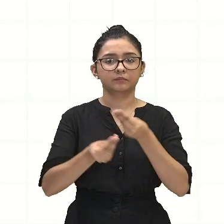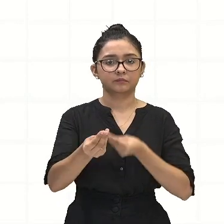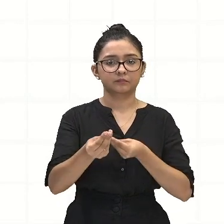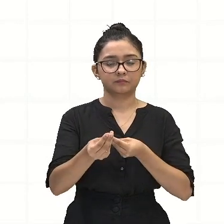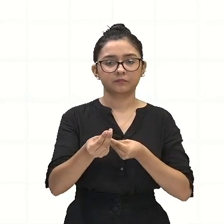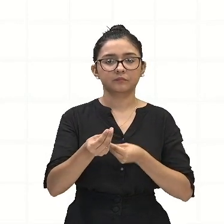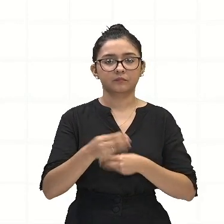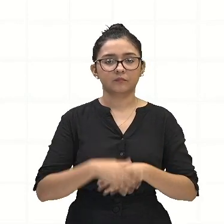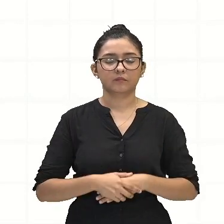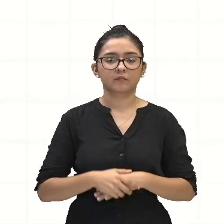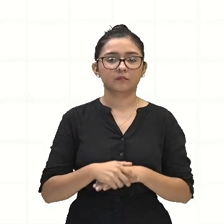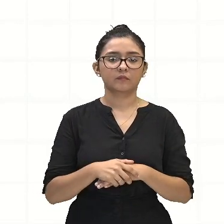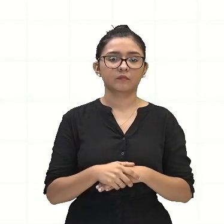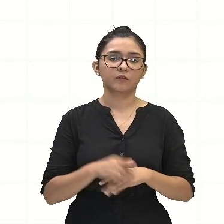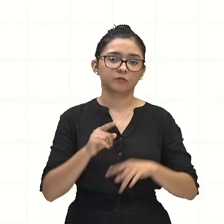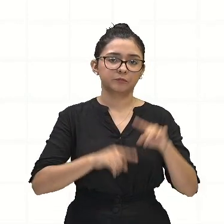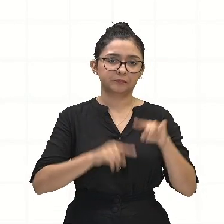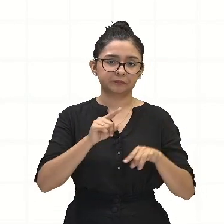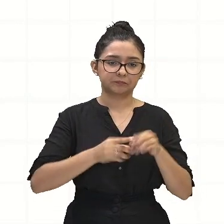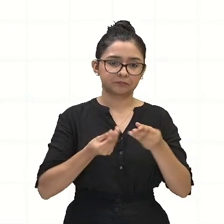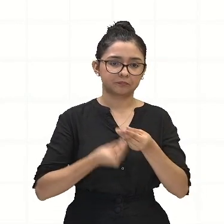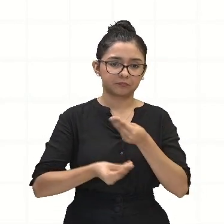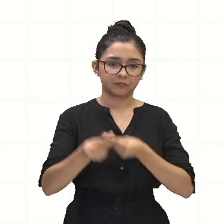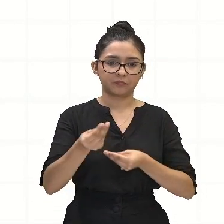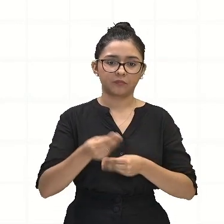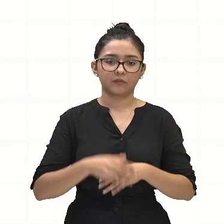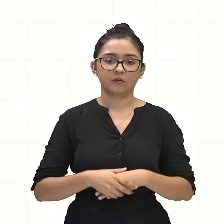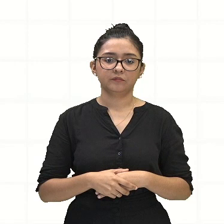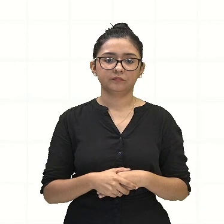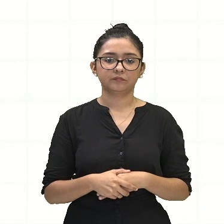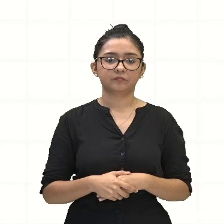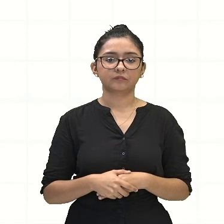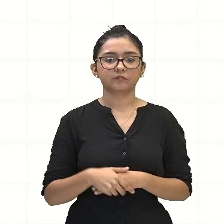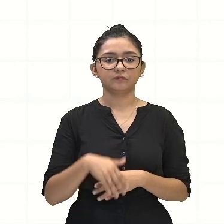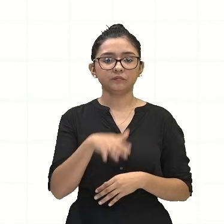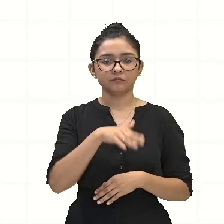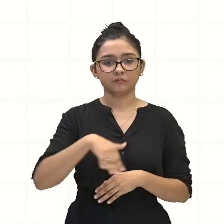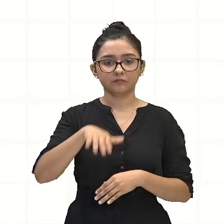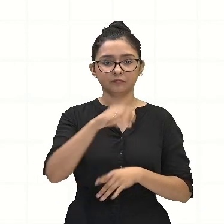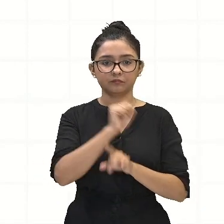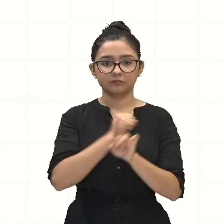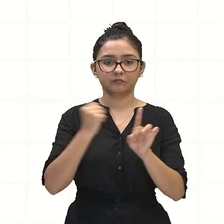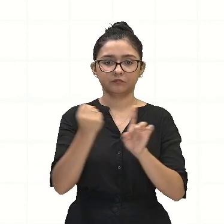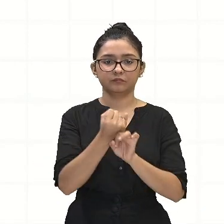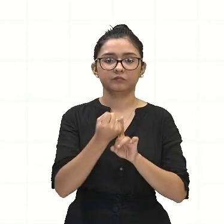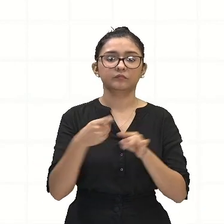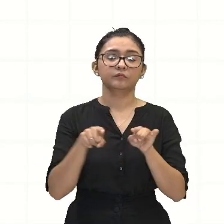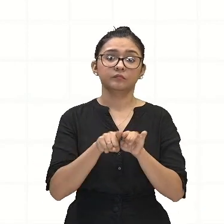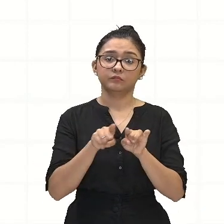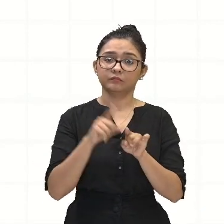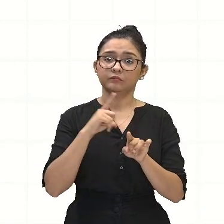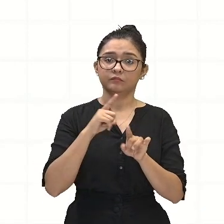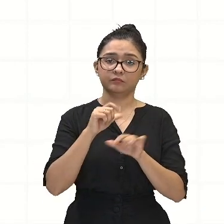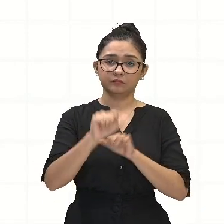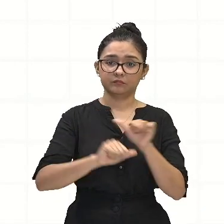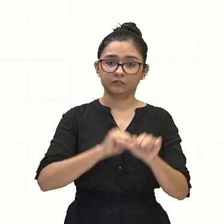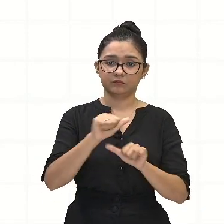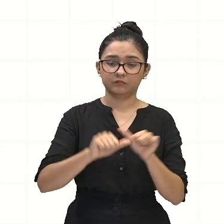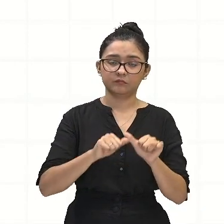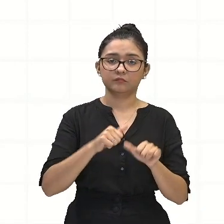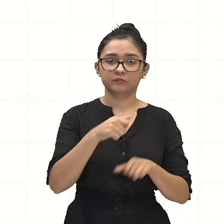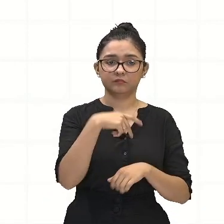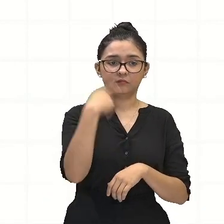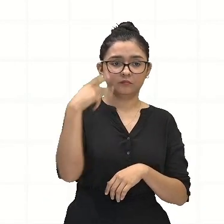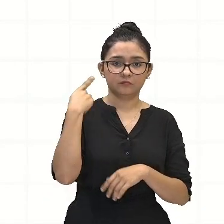outras mercadorias. No âmbito social, além das transformações nas esferas política